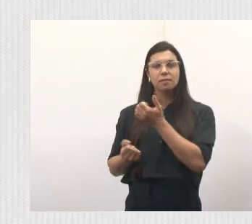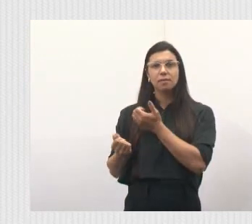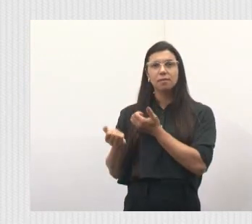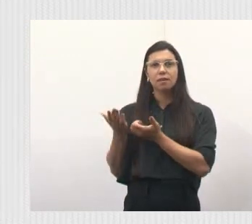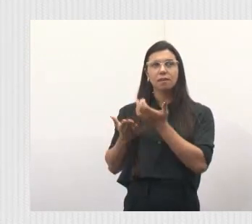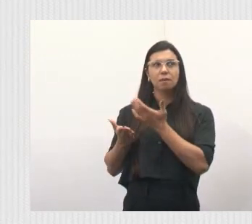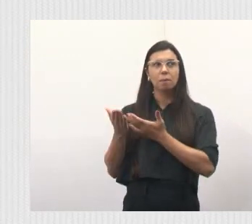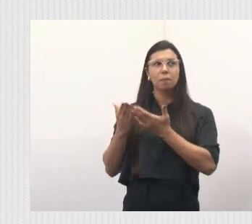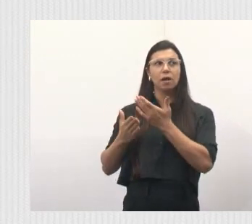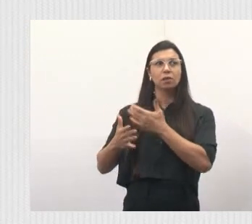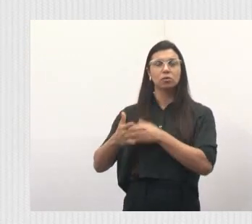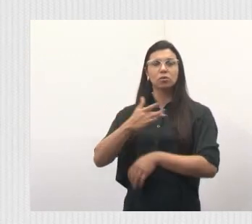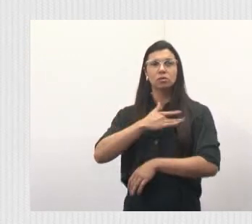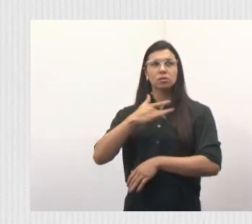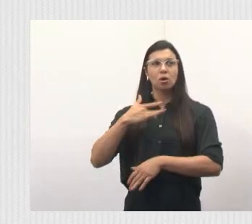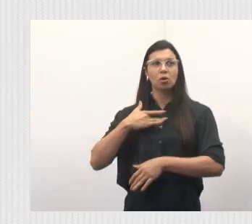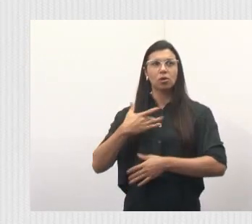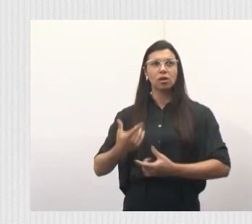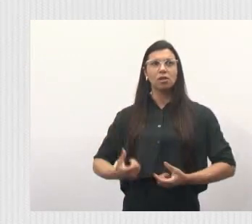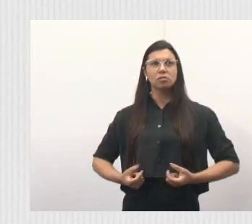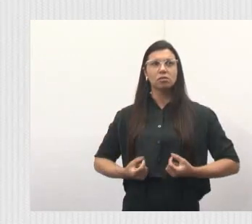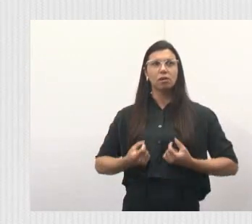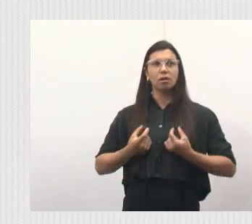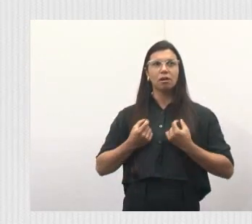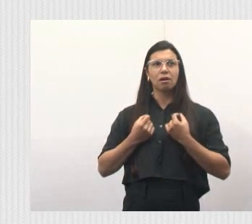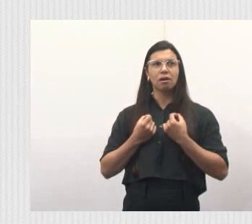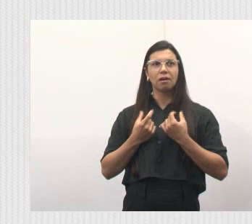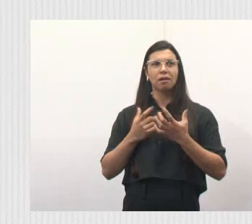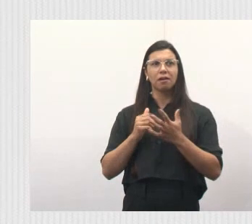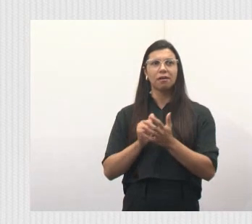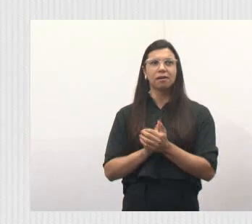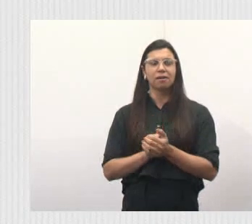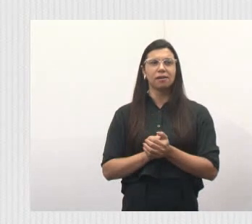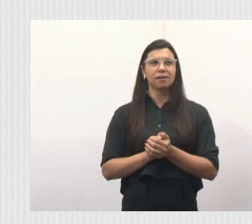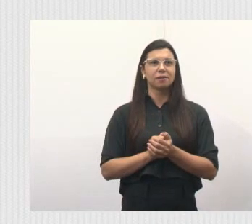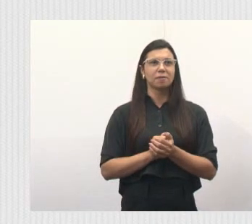São Francisco e da cidade de Jacareí também. Próximo.